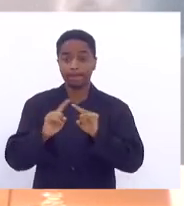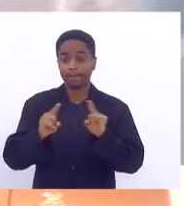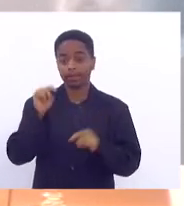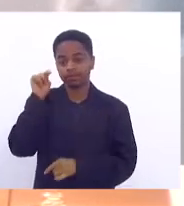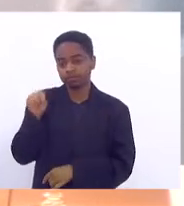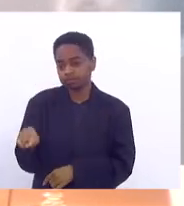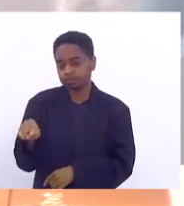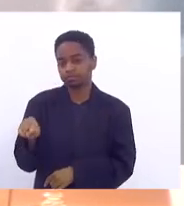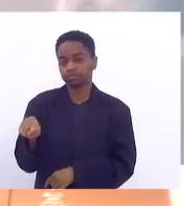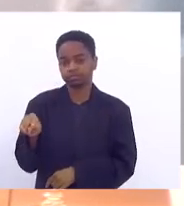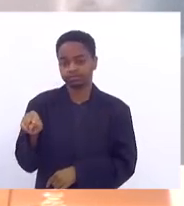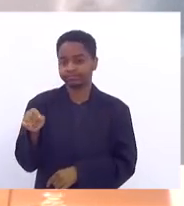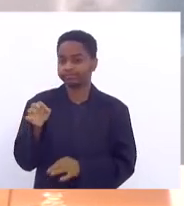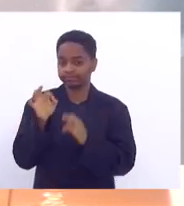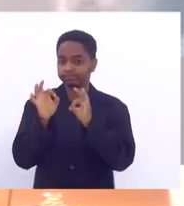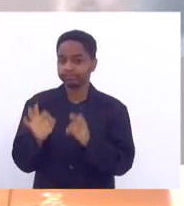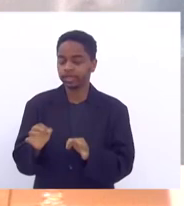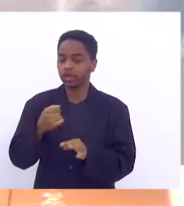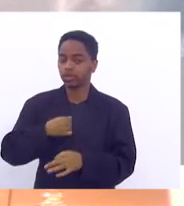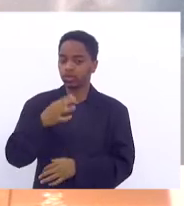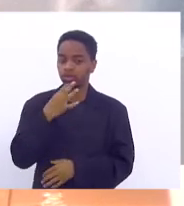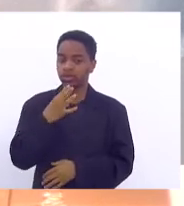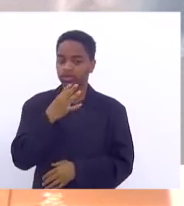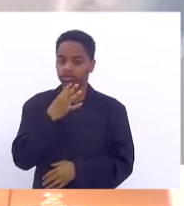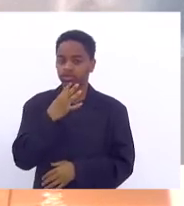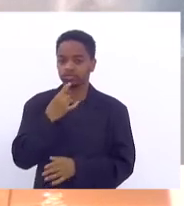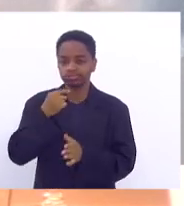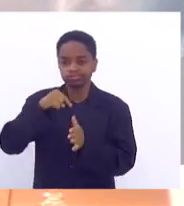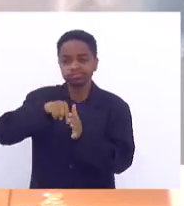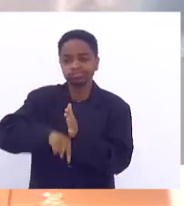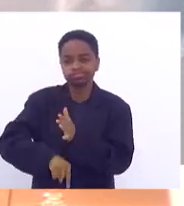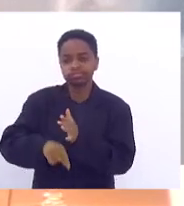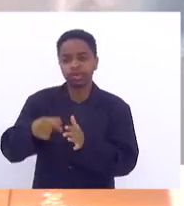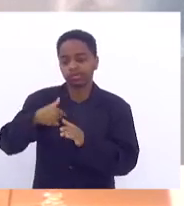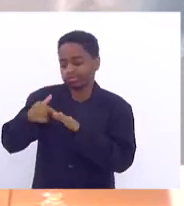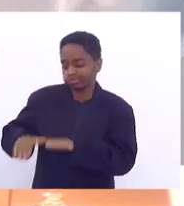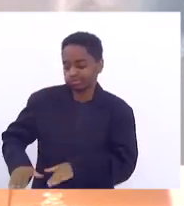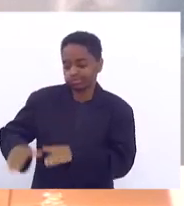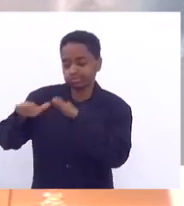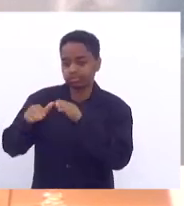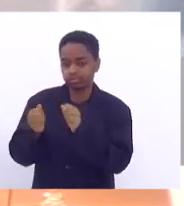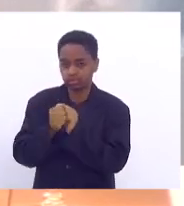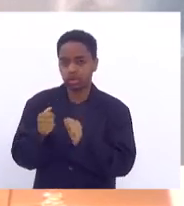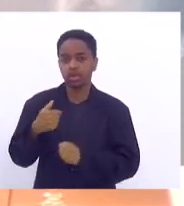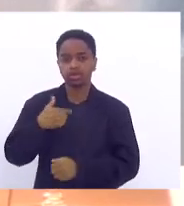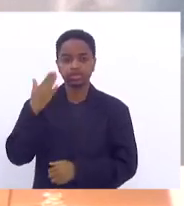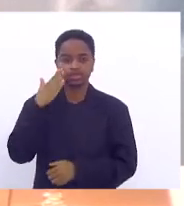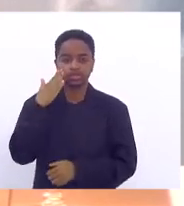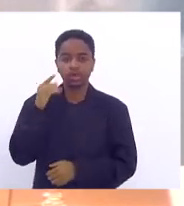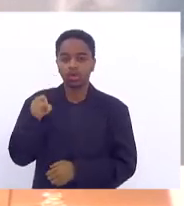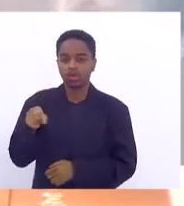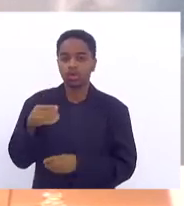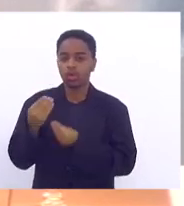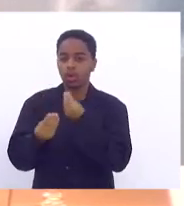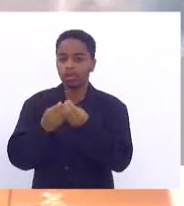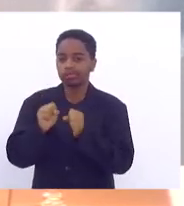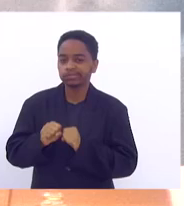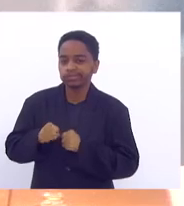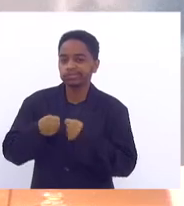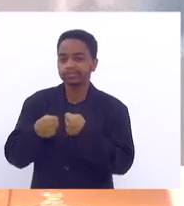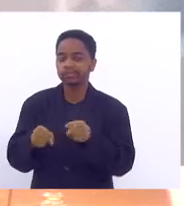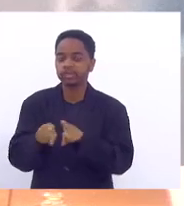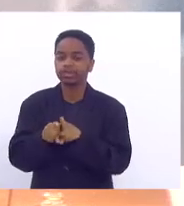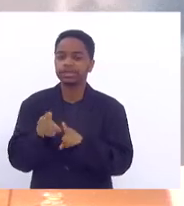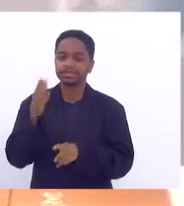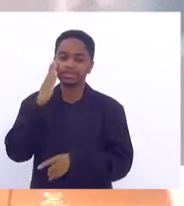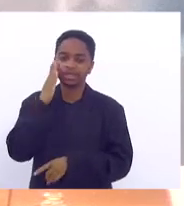caso eh eu te conheço bem de pequeno eu sei do teu esforço meu irmão eu sei que você ainda vai muito